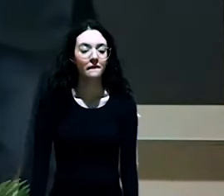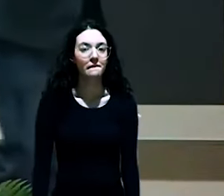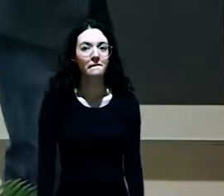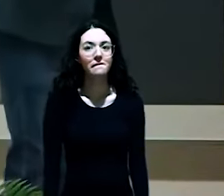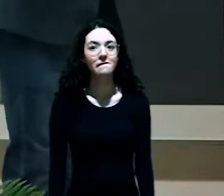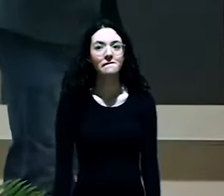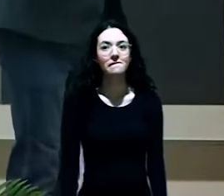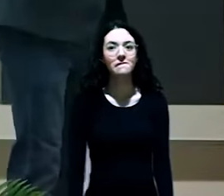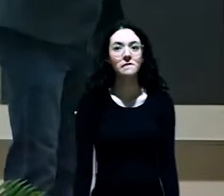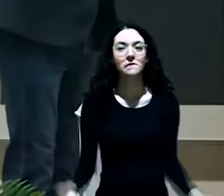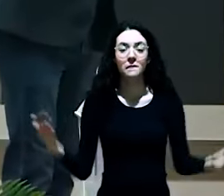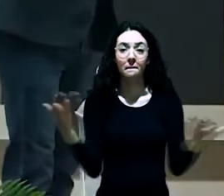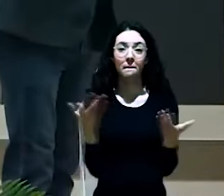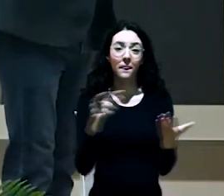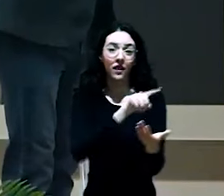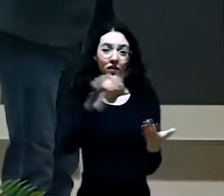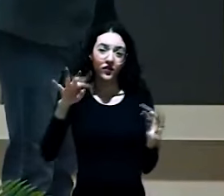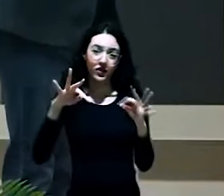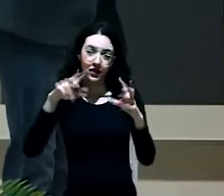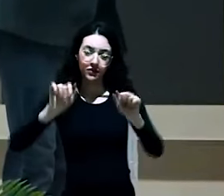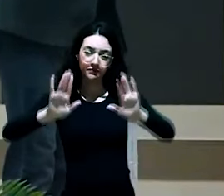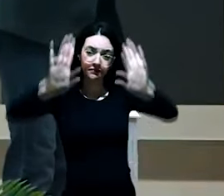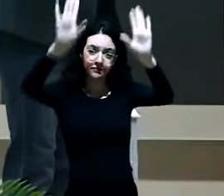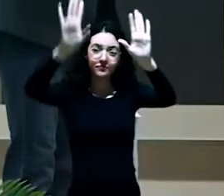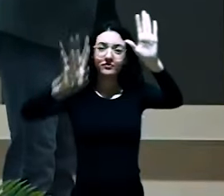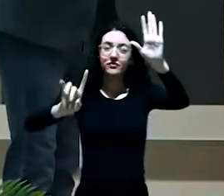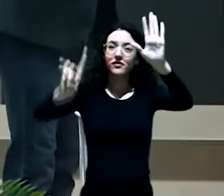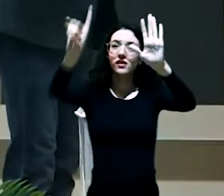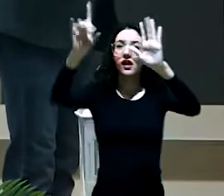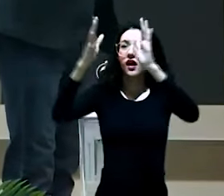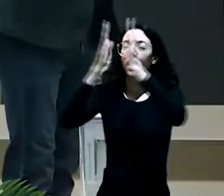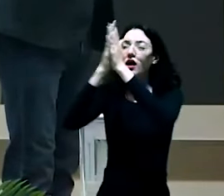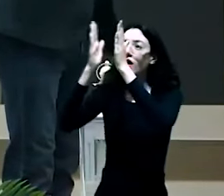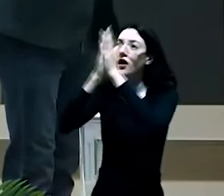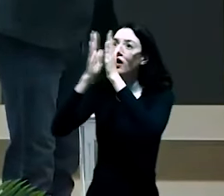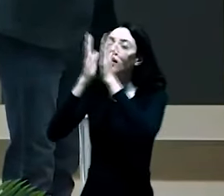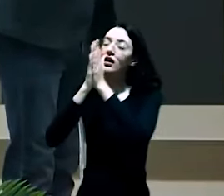Todos os olhos fechados, mão levantada, comece a adorar a Deus. Quero escutar a igreja agora.